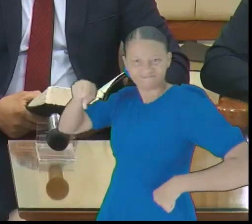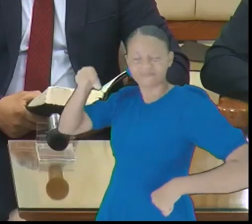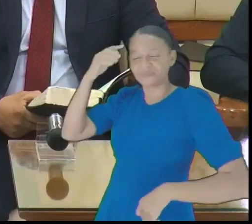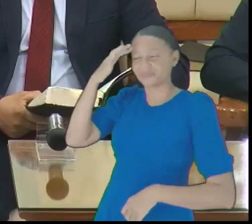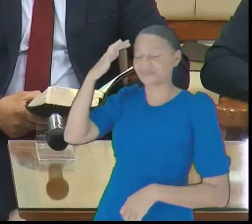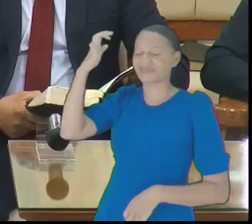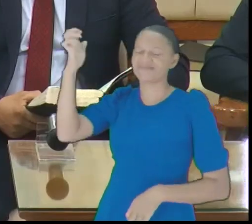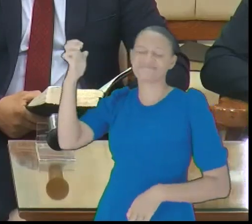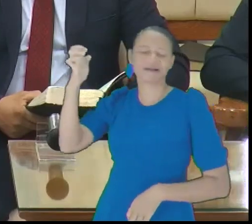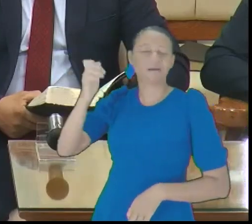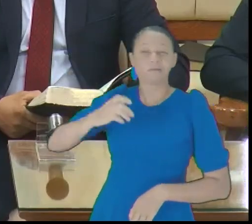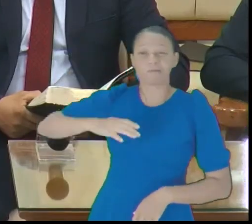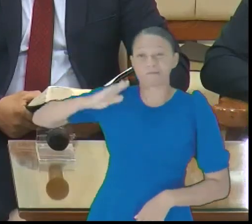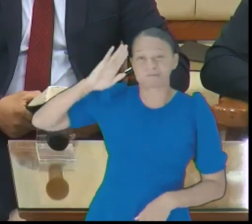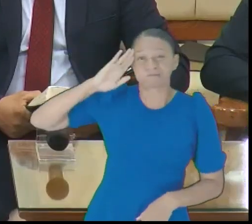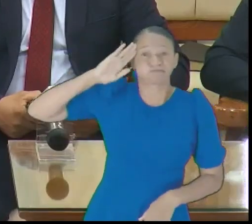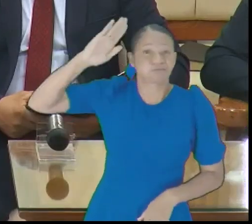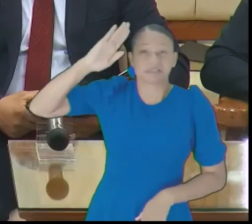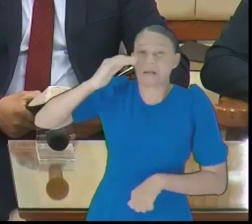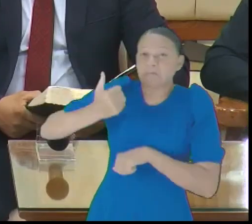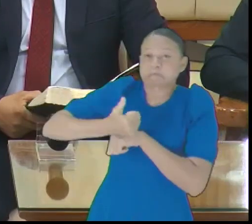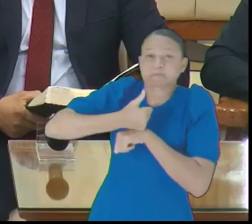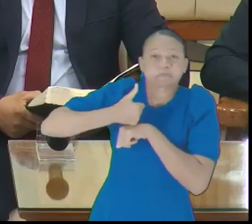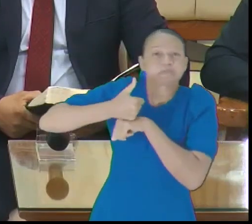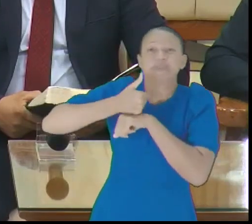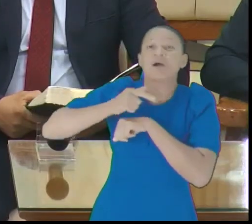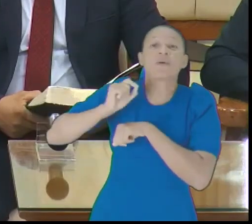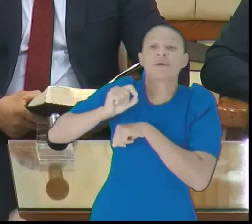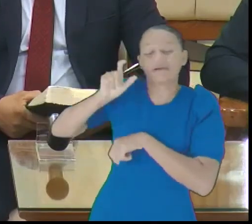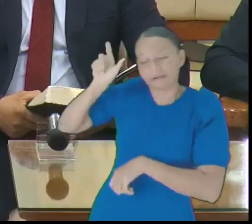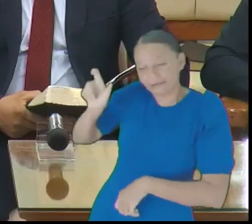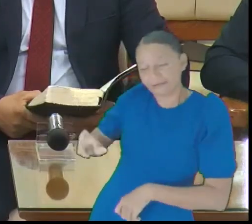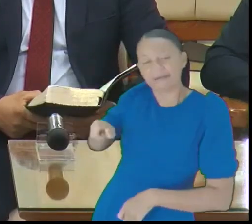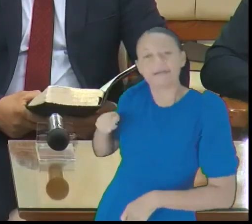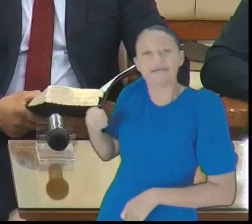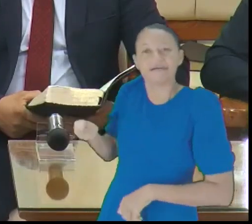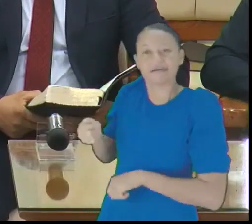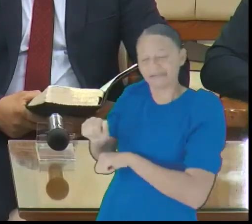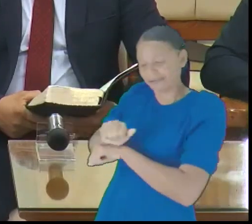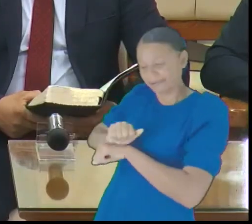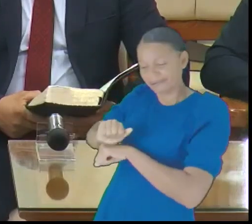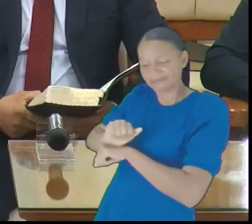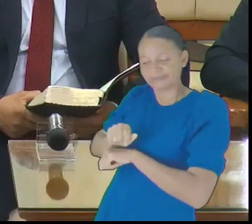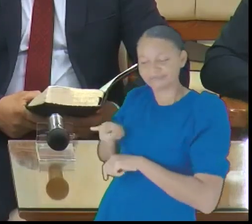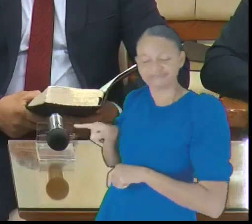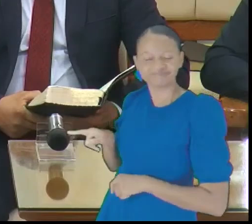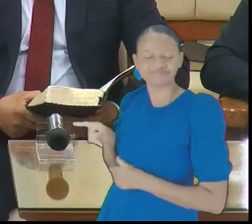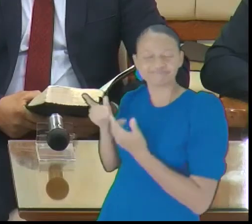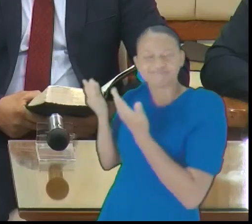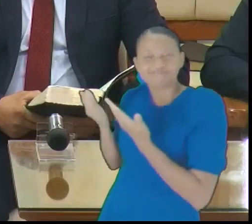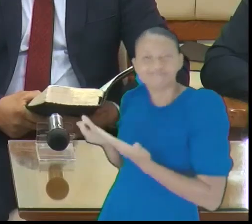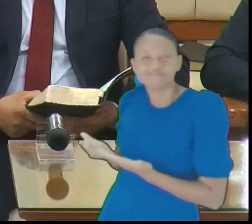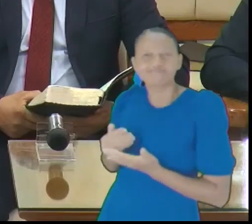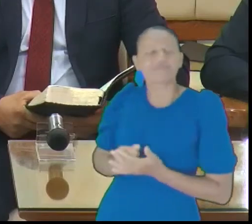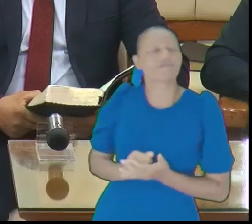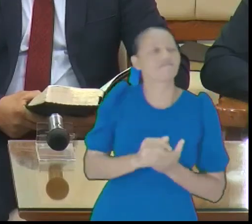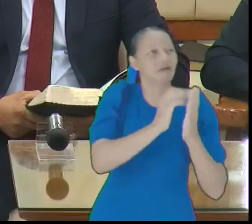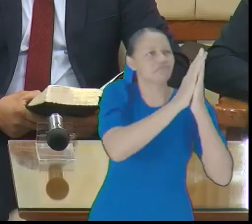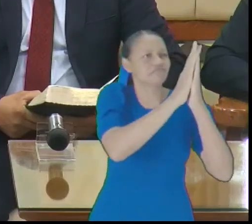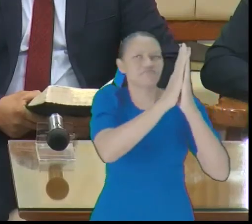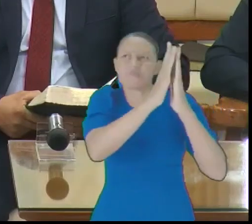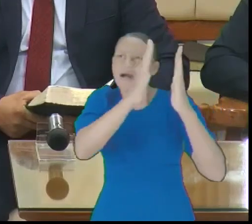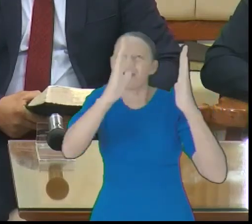Abraão se destaca. Quando nós analisamos a lista dos heróis da